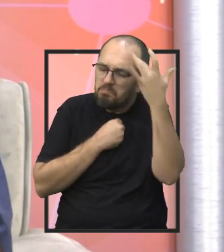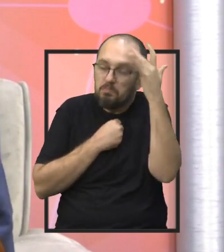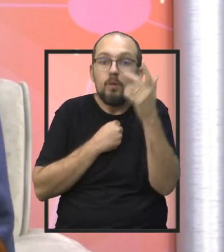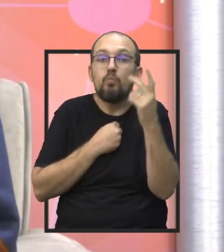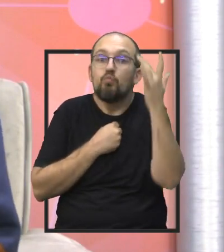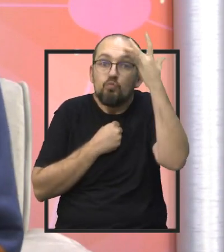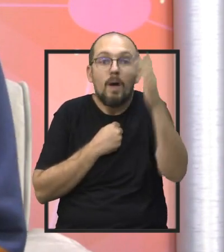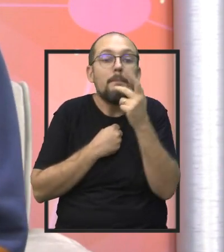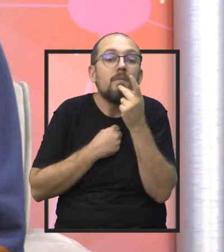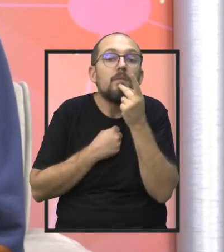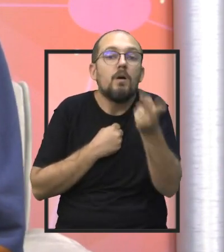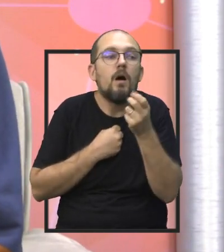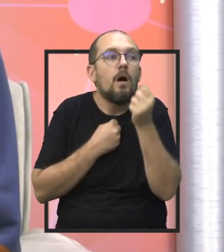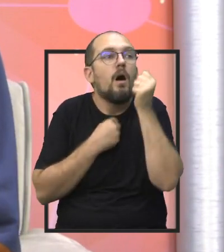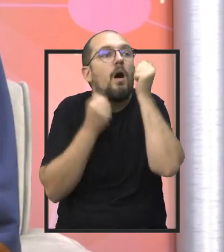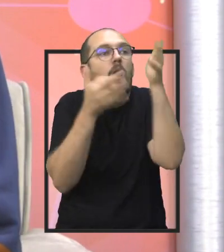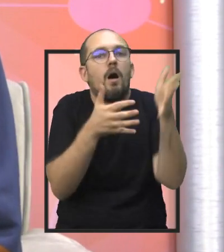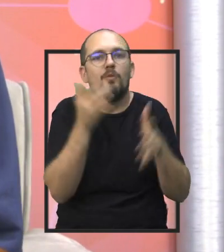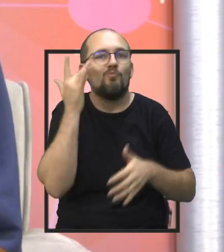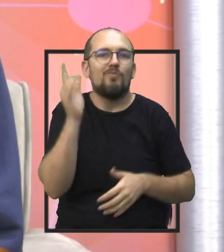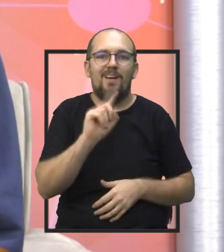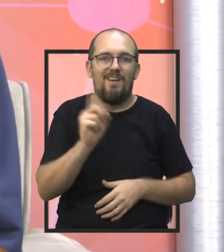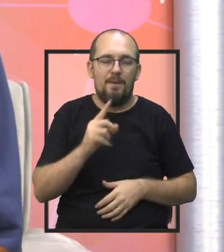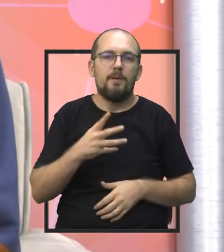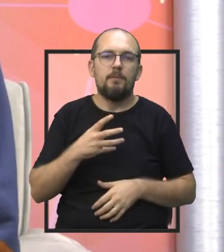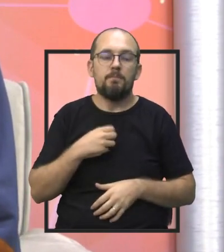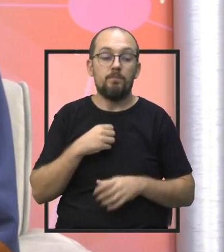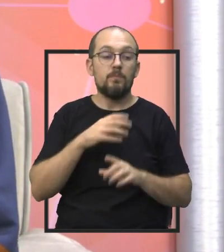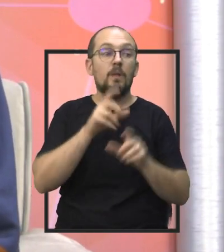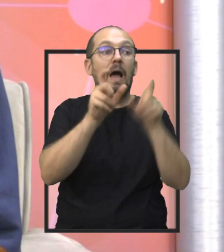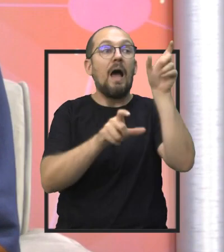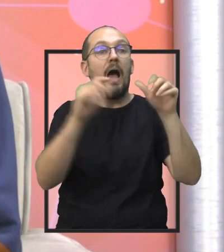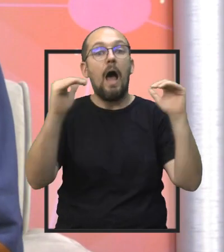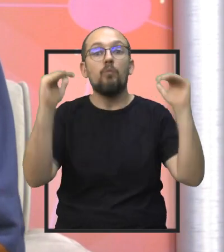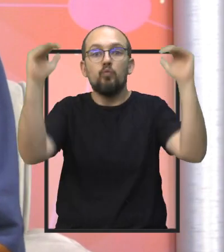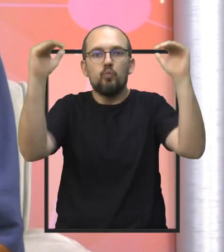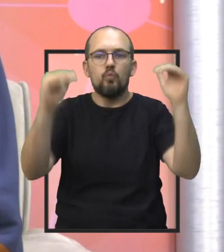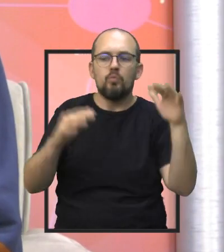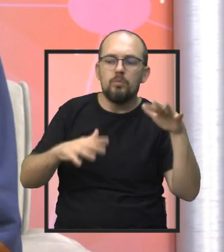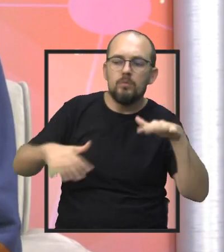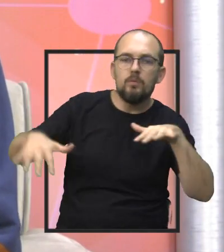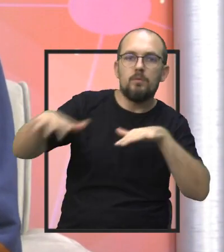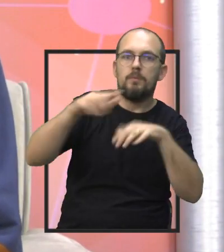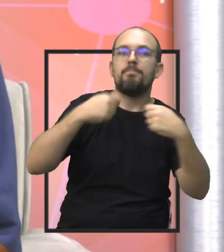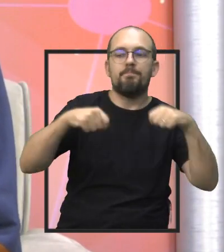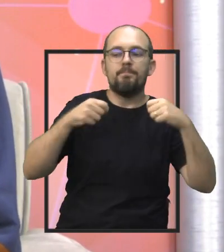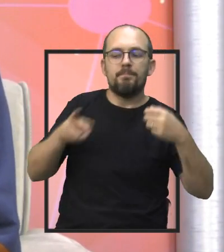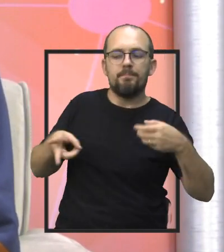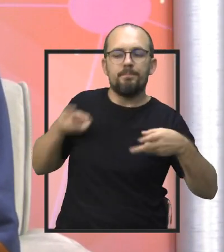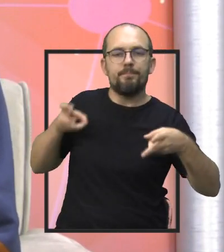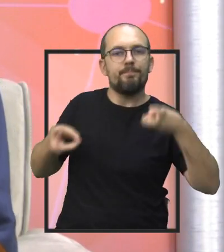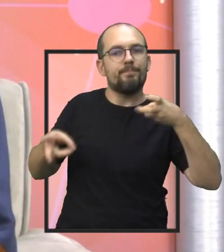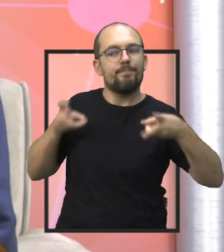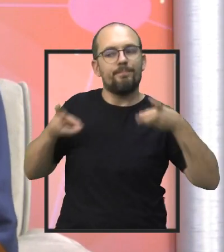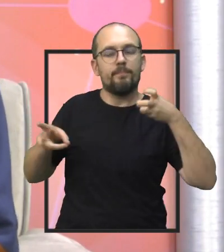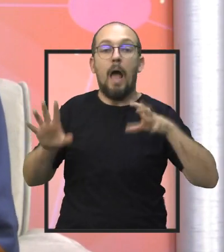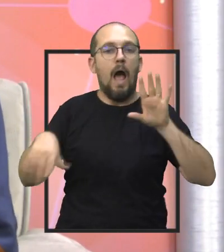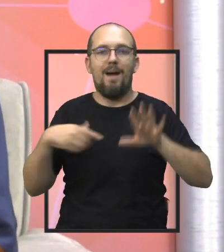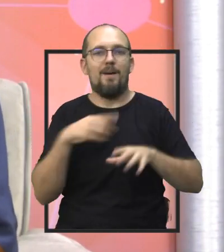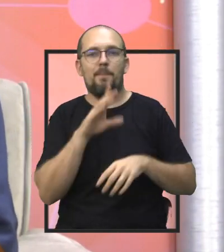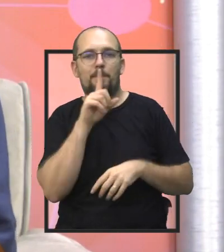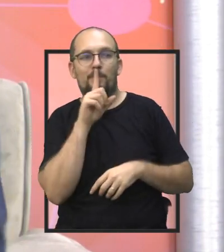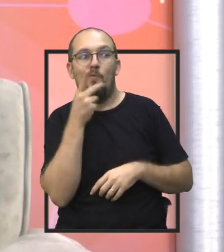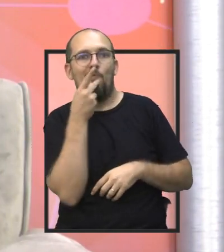sabe verbalizar isso. Então os adultos, né, que rodeiam essa criança, É preciso identificar sinais, muitas vezes, que não vão